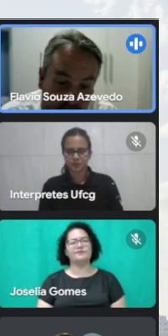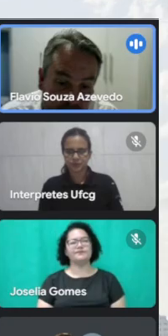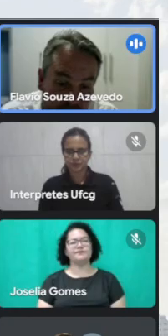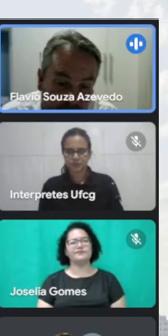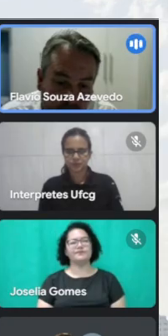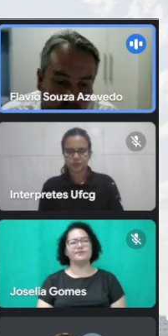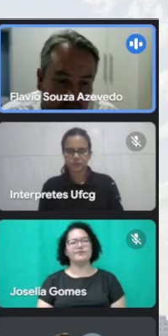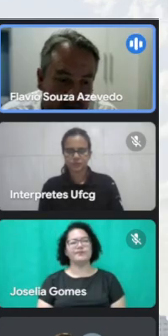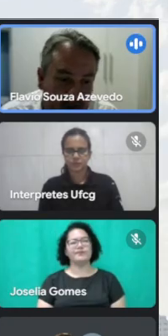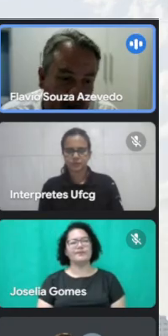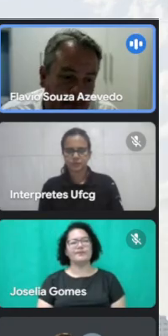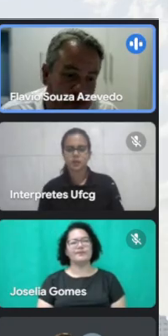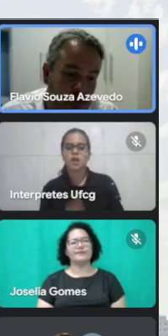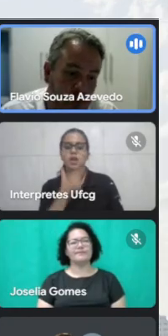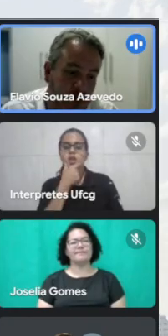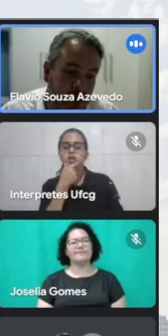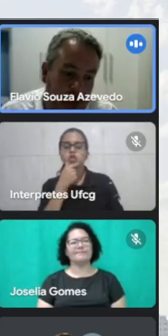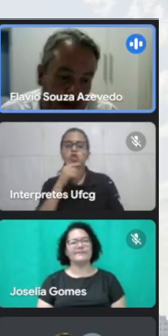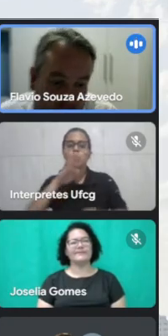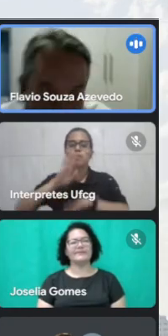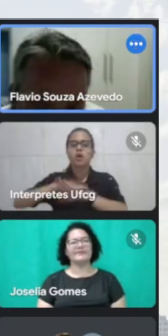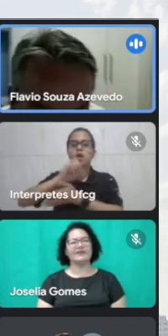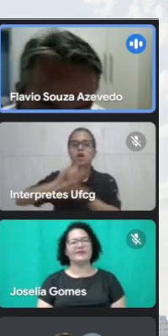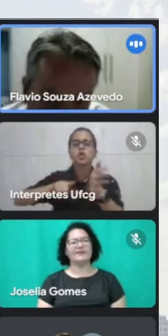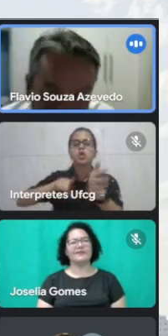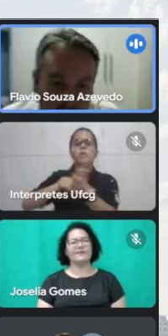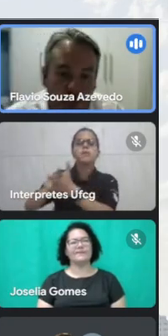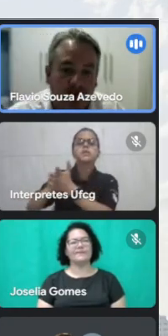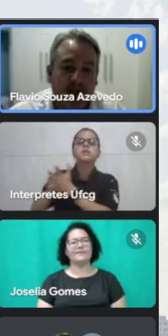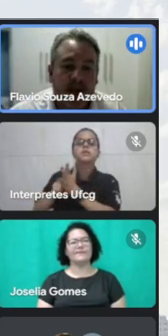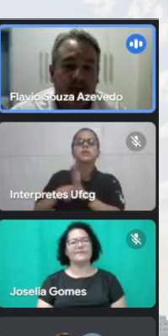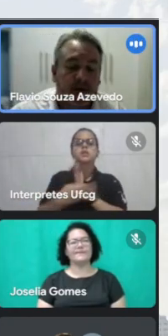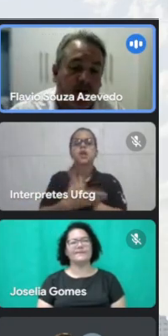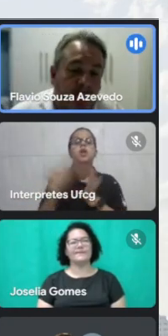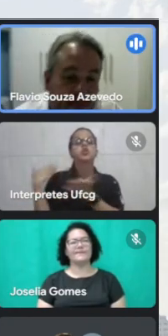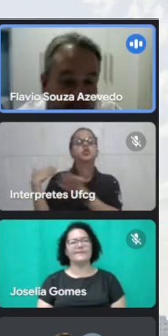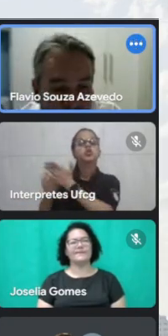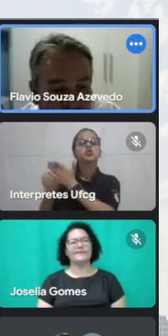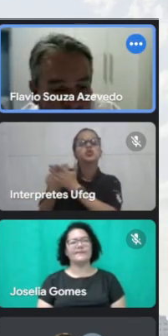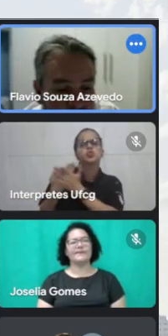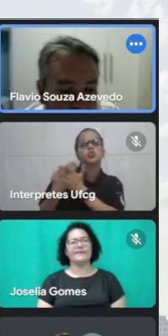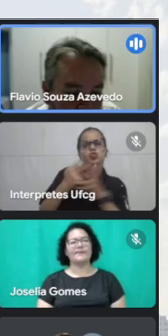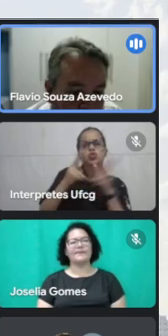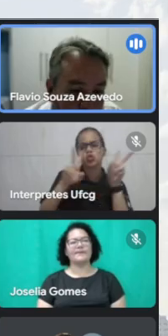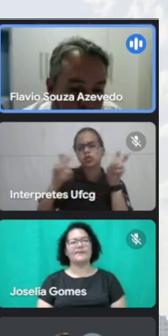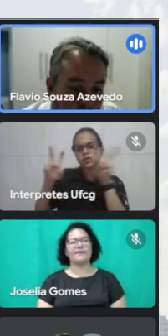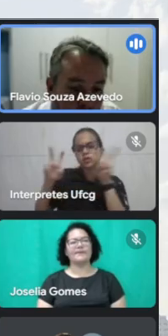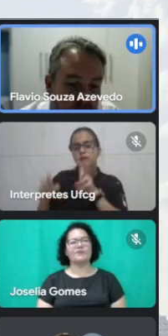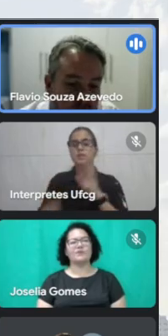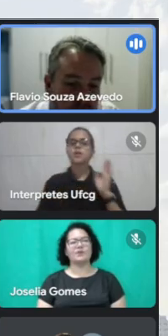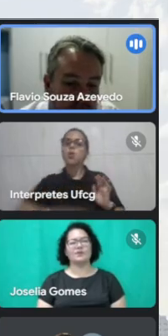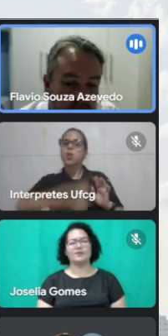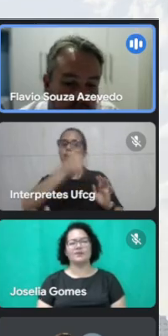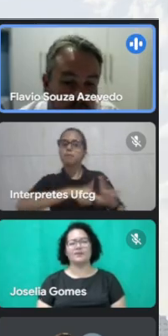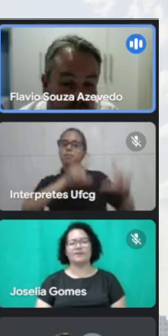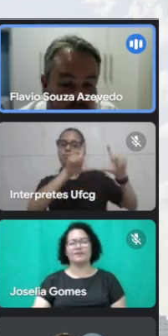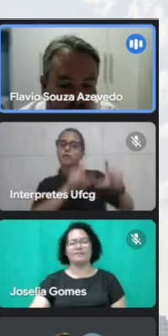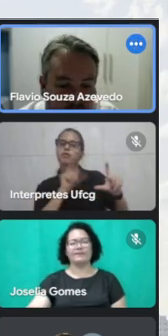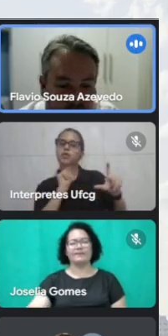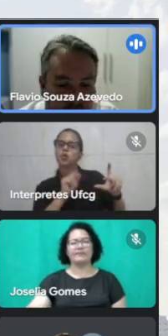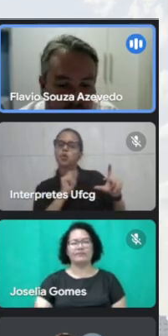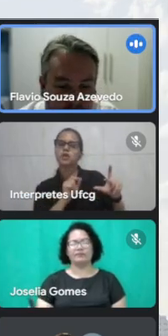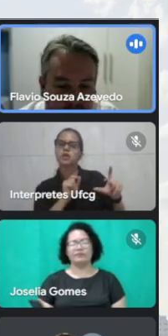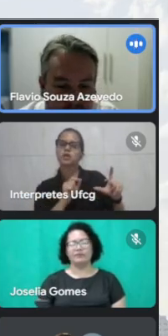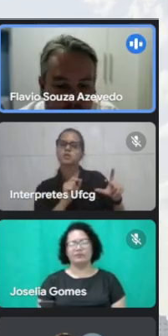Que são desse pesquisador, né, esse Jean Wiseman, estuda muito essa questão. Esse primeiro é um pântano construído de